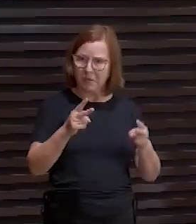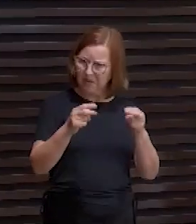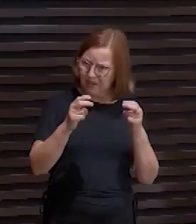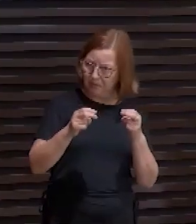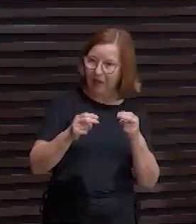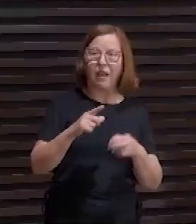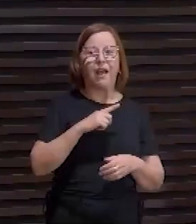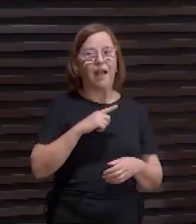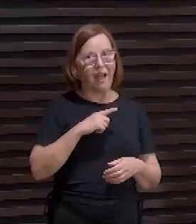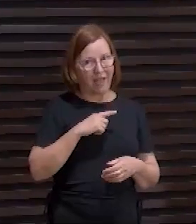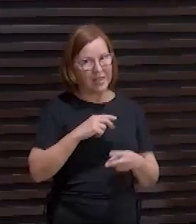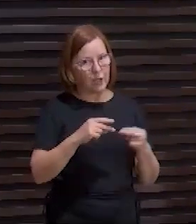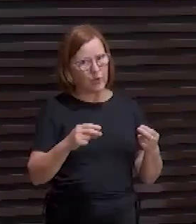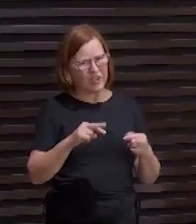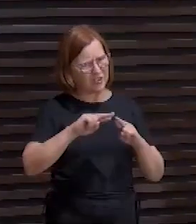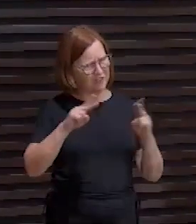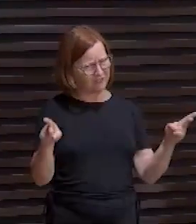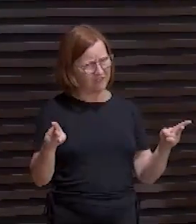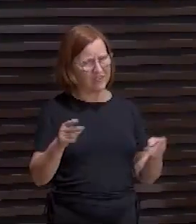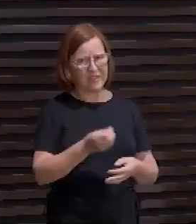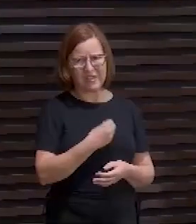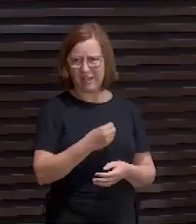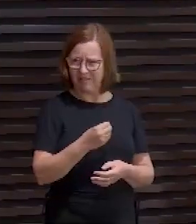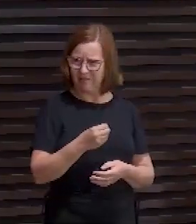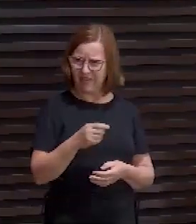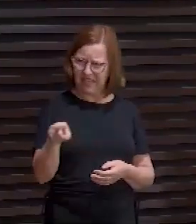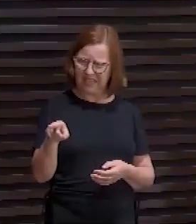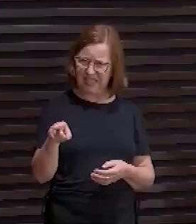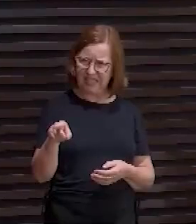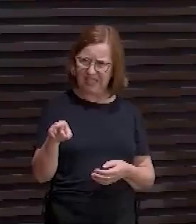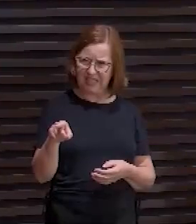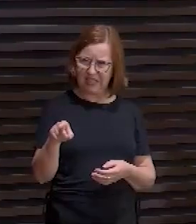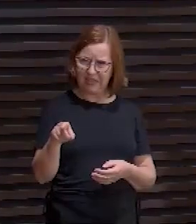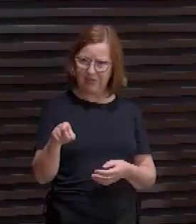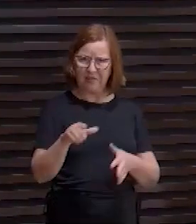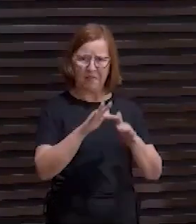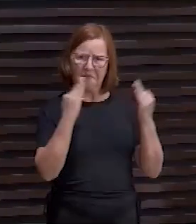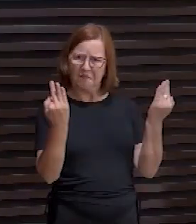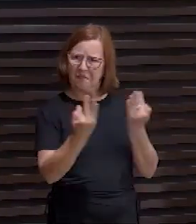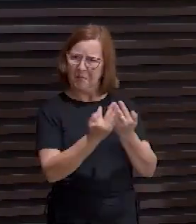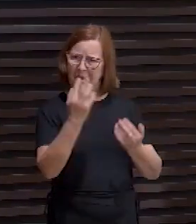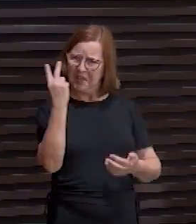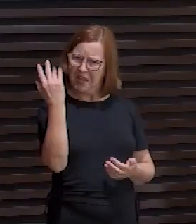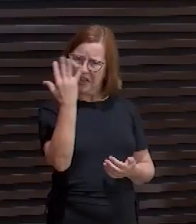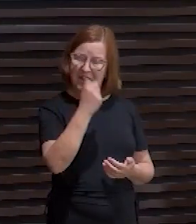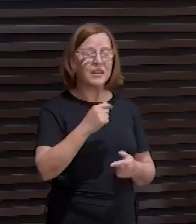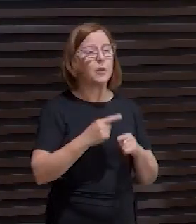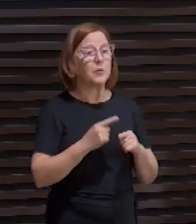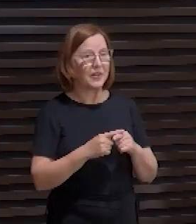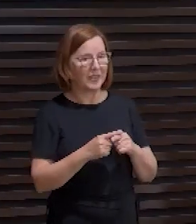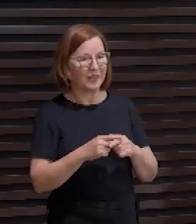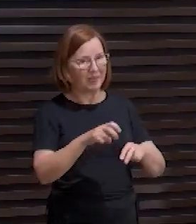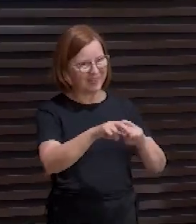será que é isso? Por que a família do Márcio é tão linda? Por causa do amor de Cristo. Por conta da